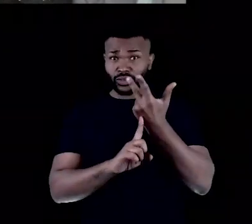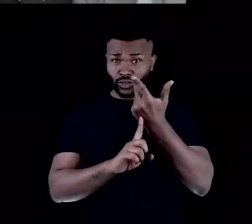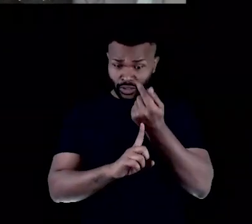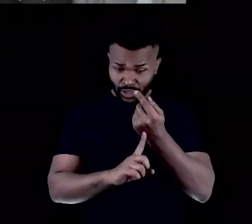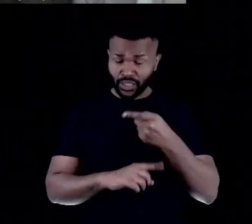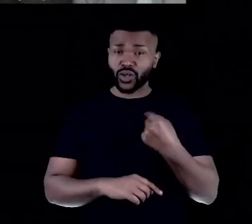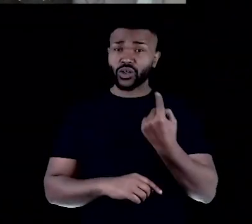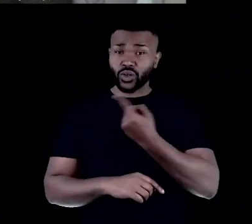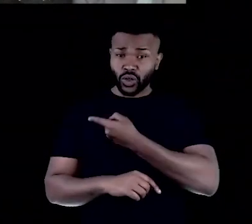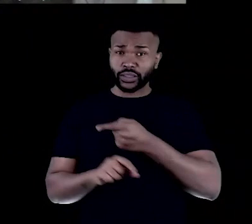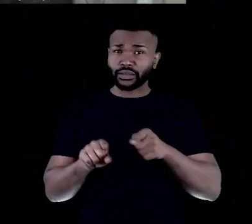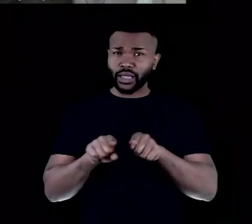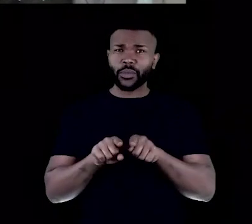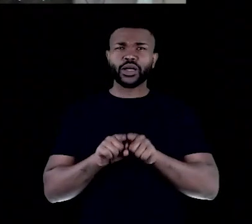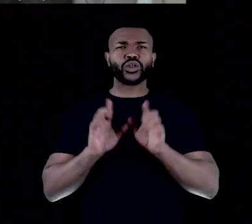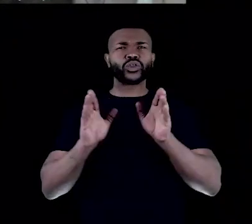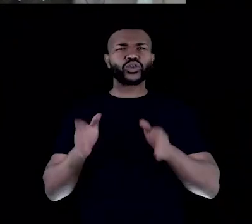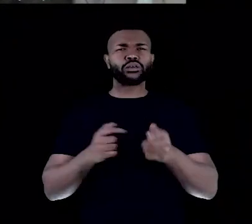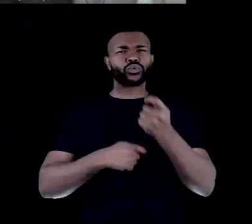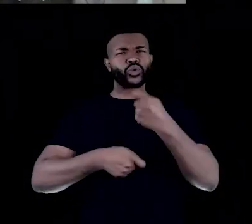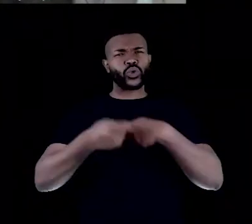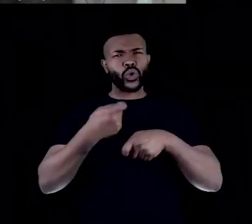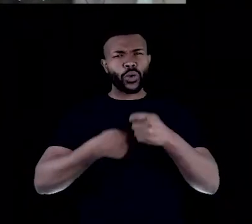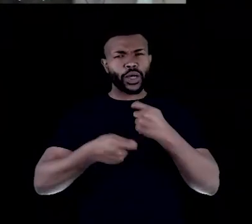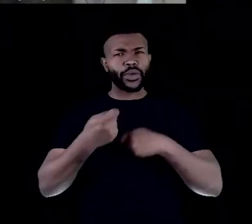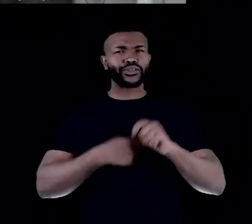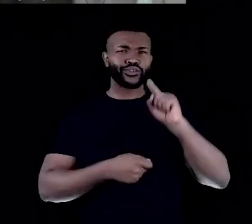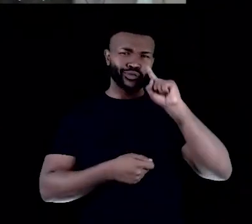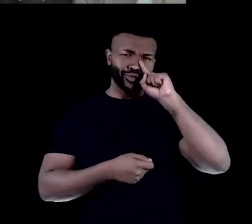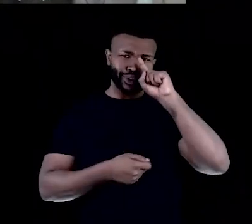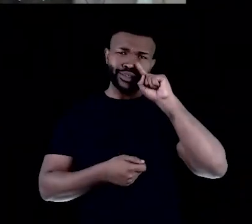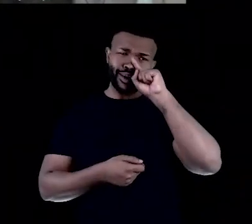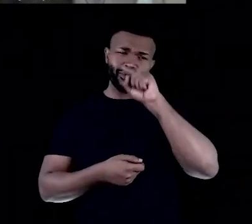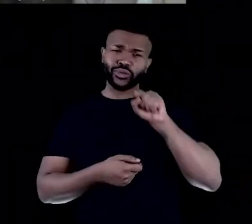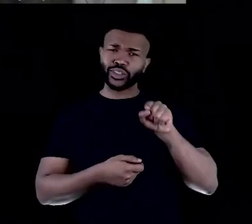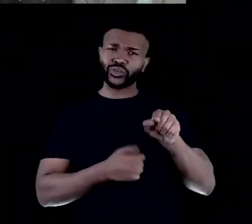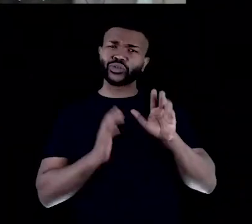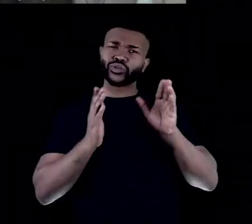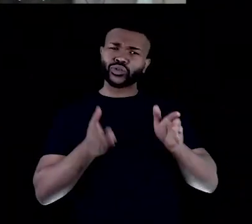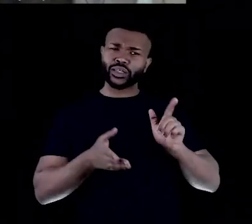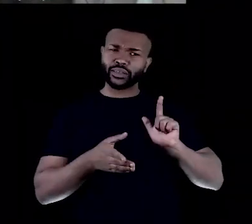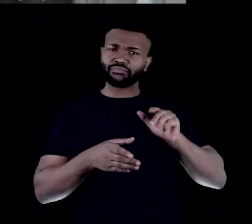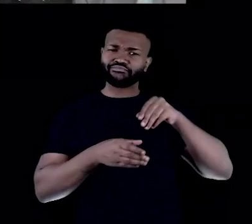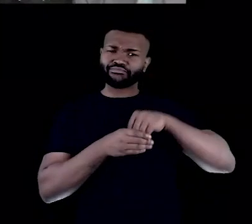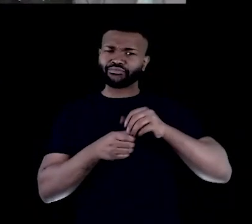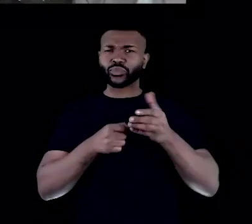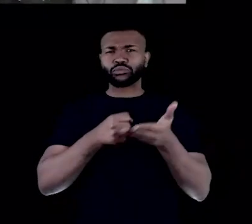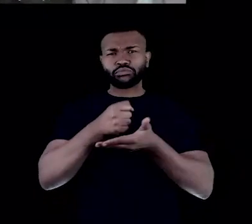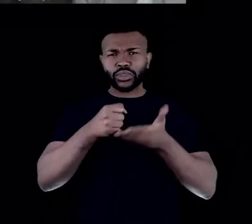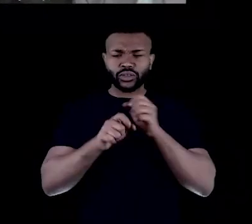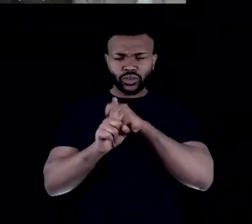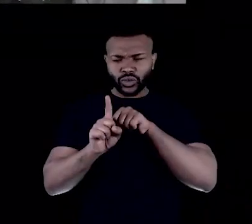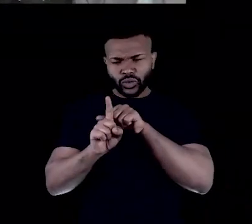artistas, estarmos muitas vezes economicamente vulneráveis, isso já nos coloca nessa base da